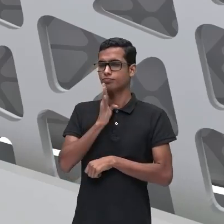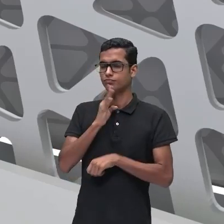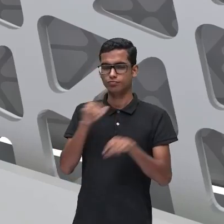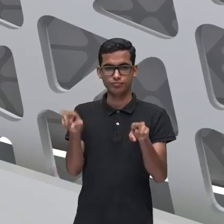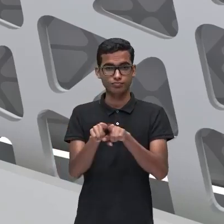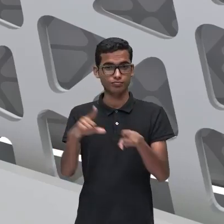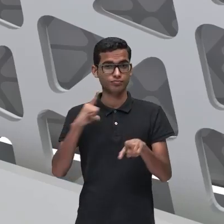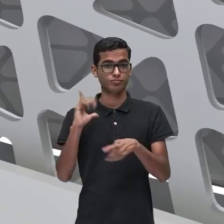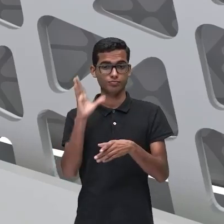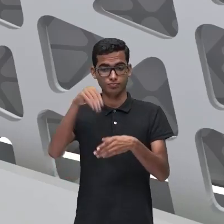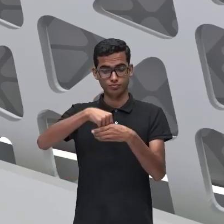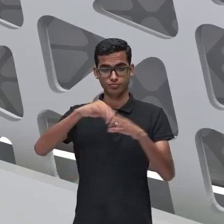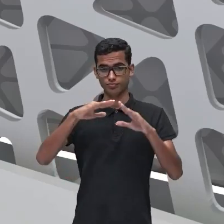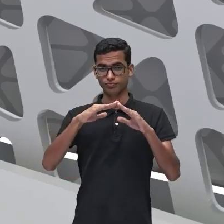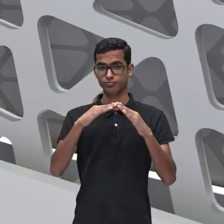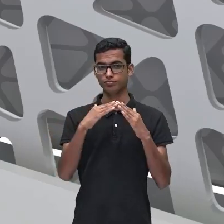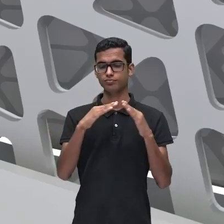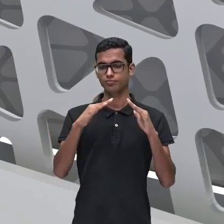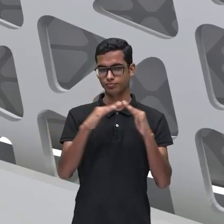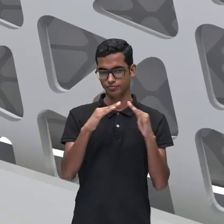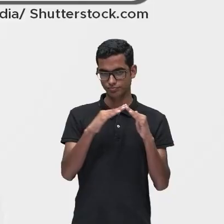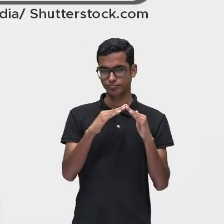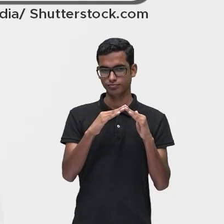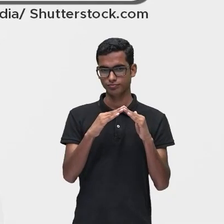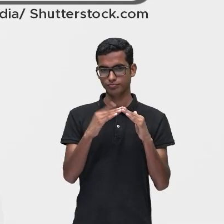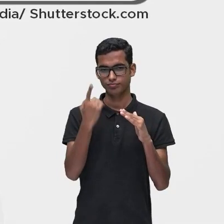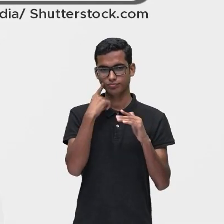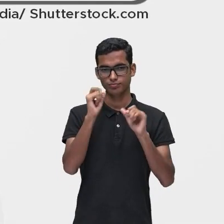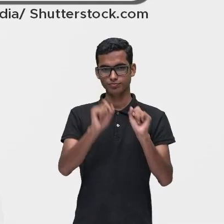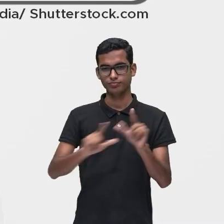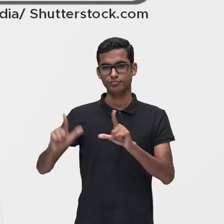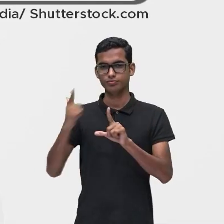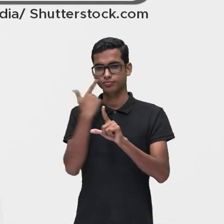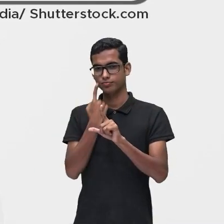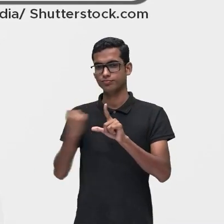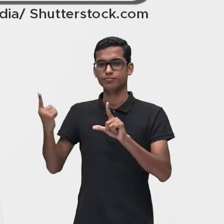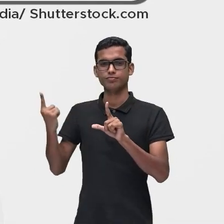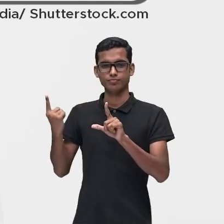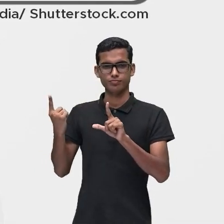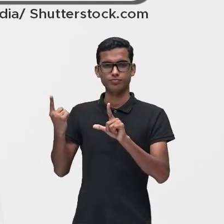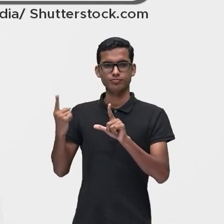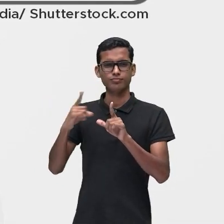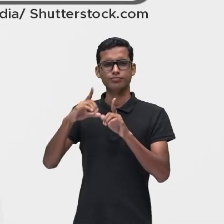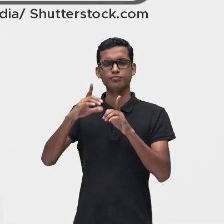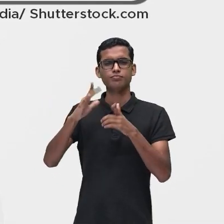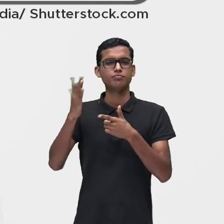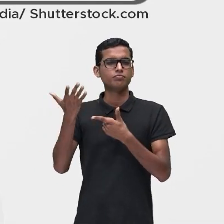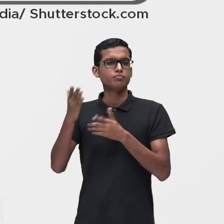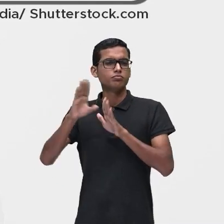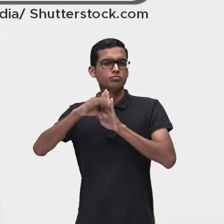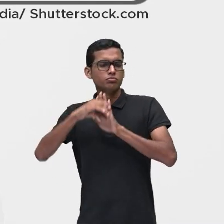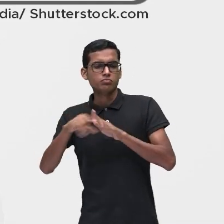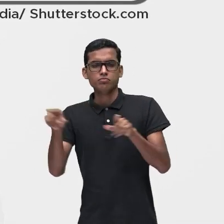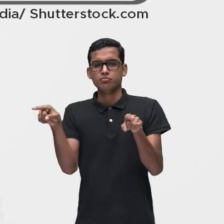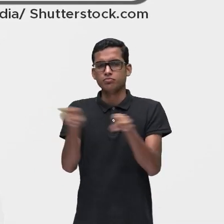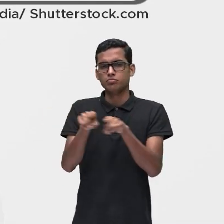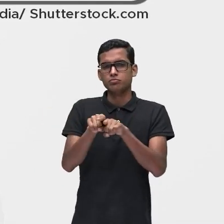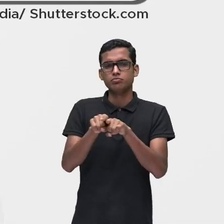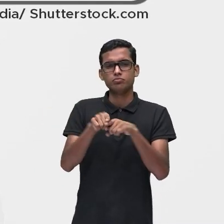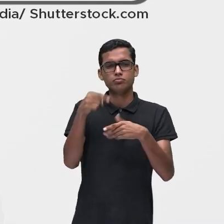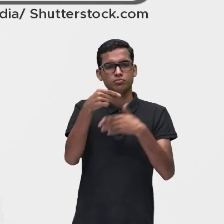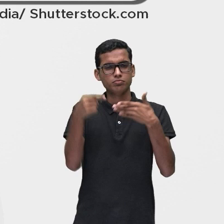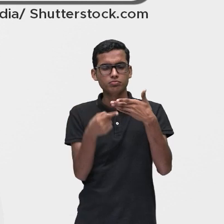em casa. Vamos à nossa primeira cartela? Princípios e conceitos. A gente vai falar,